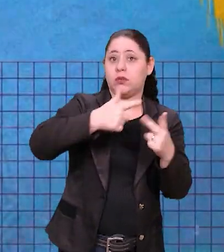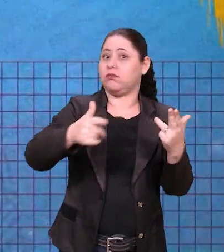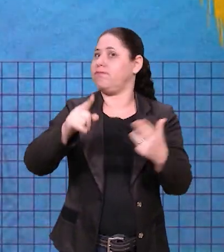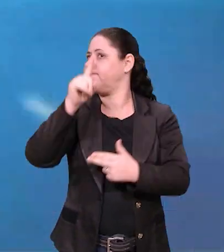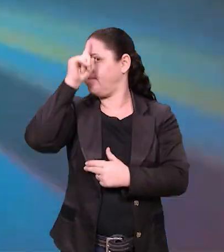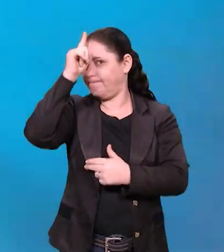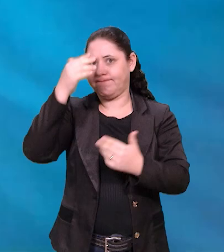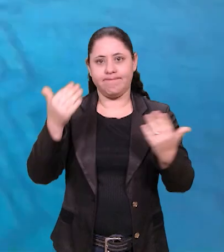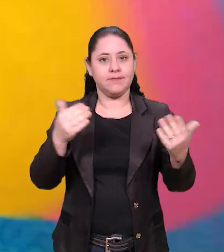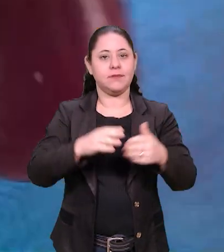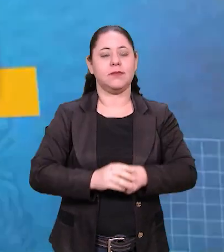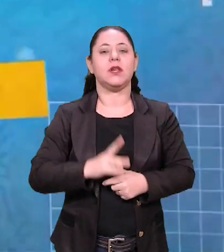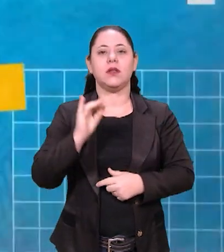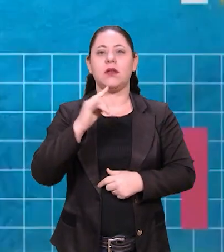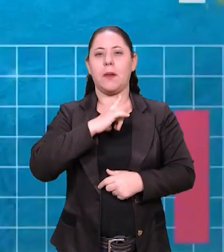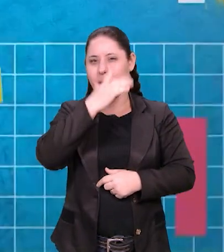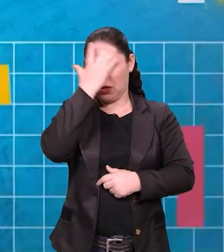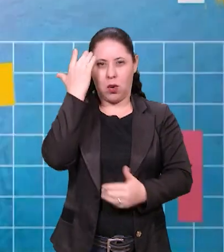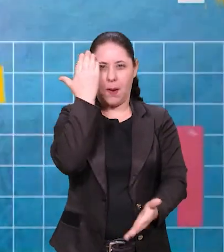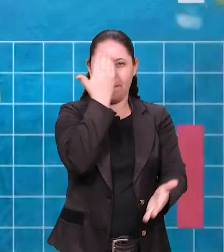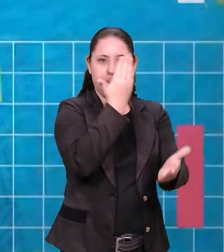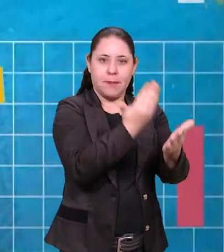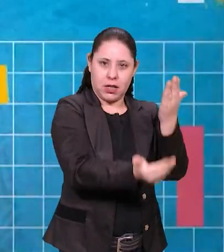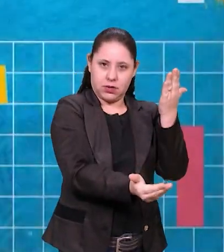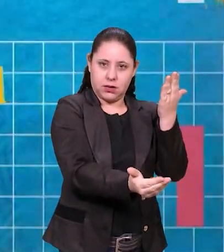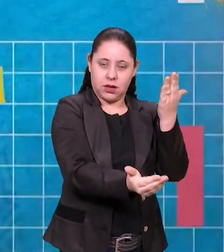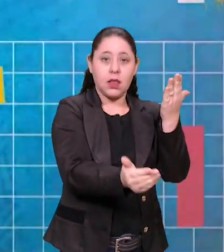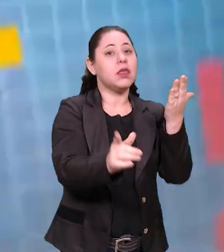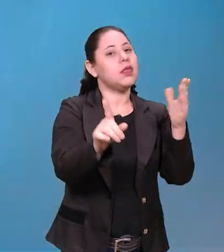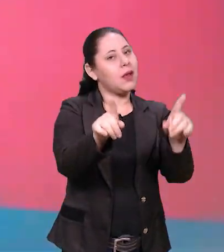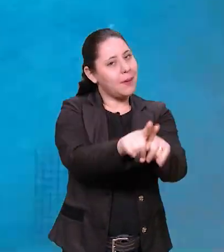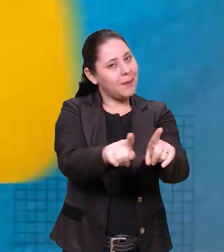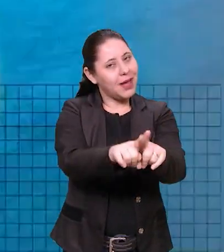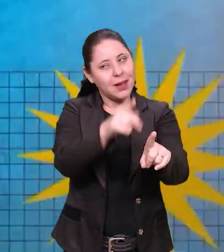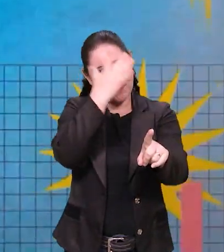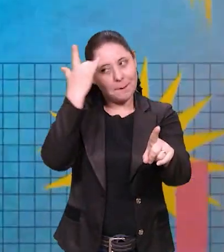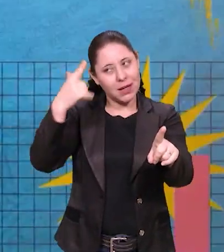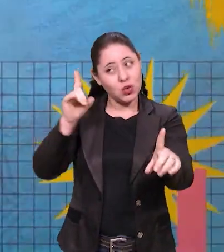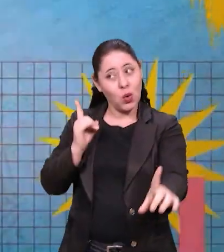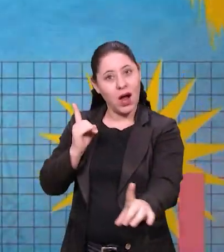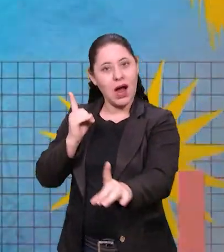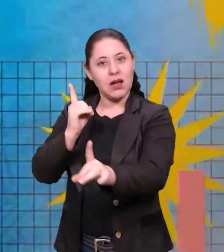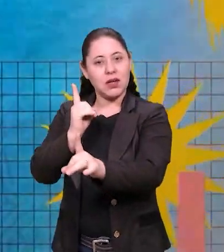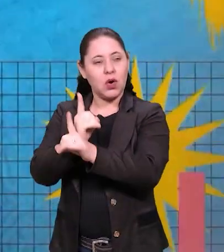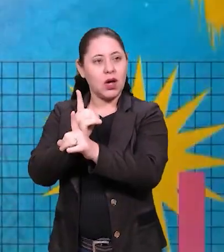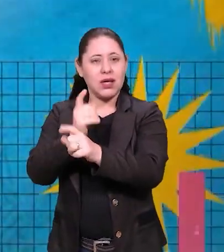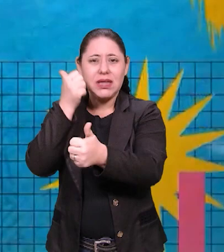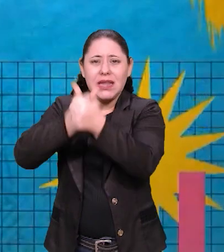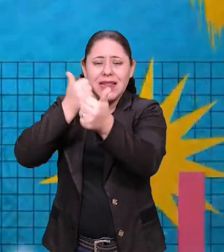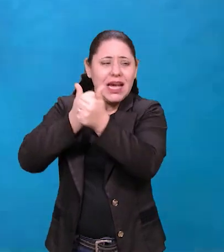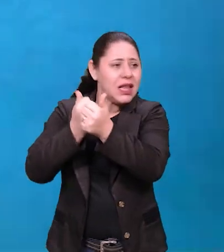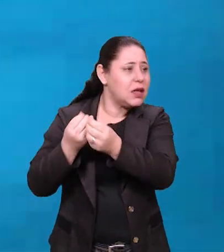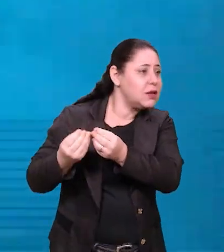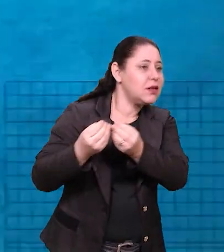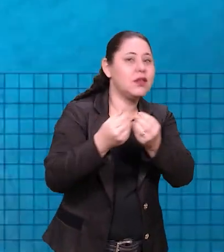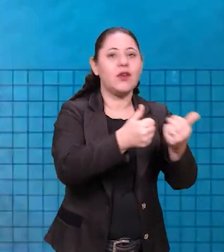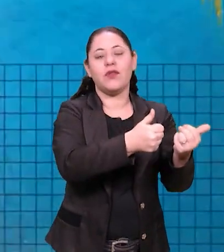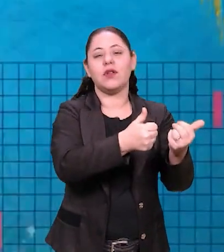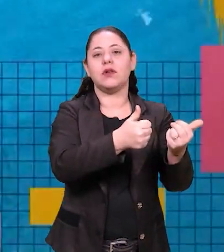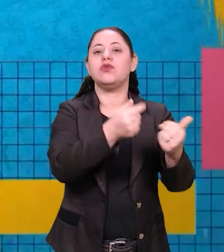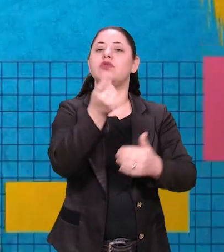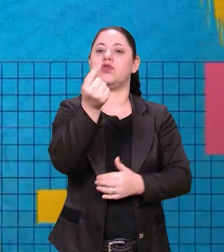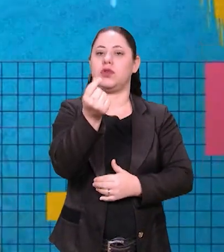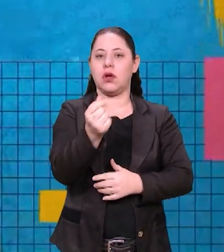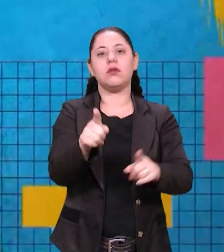gente nem imagina. Se tem muita gente que perde coisas por aí, tem também quem acha e faz de tudo para devolver,